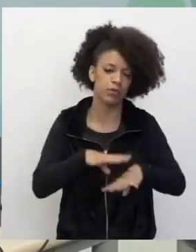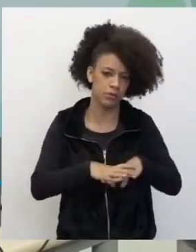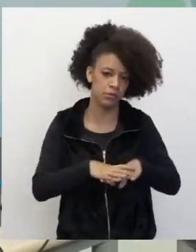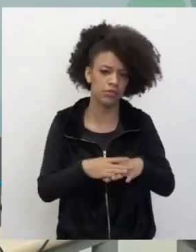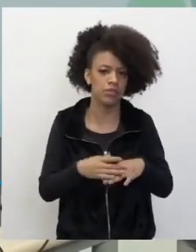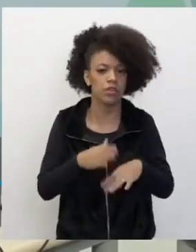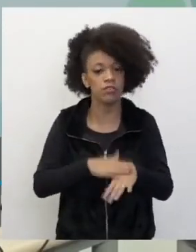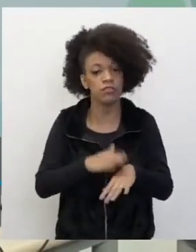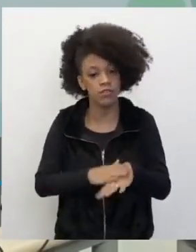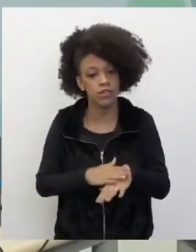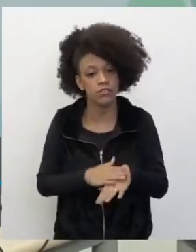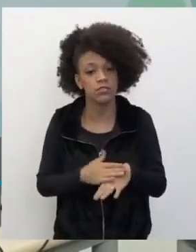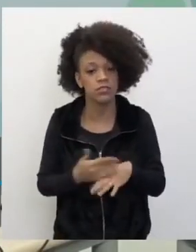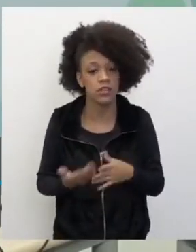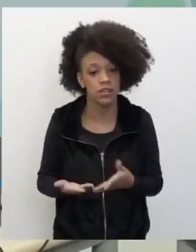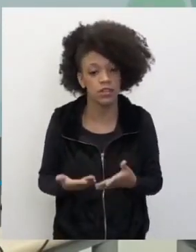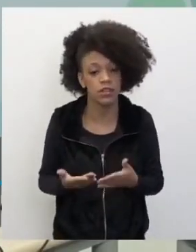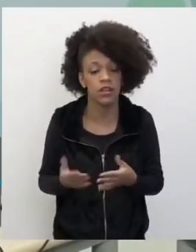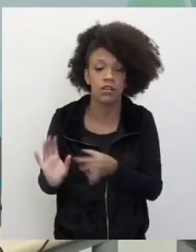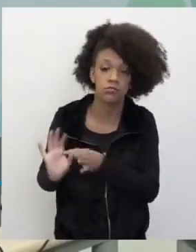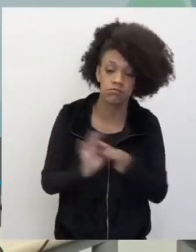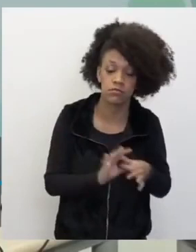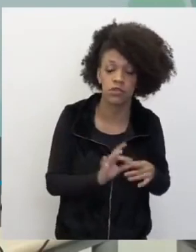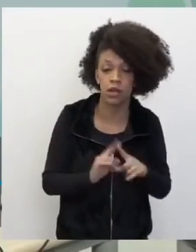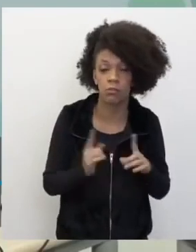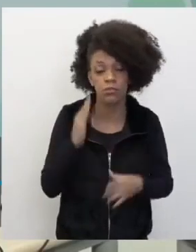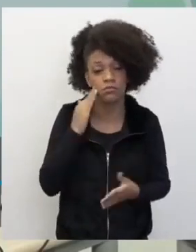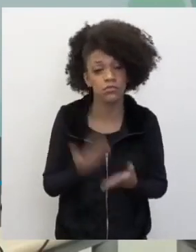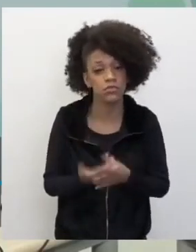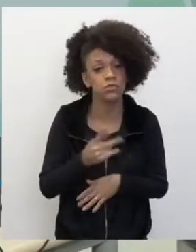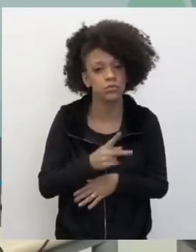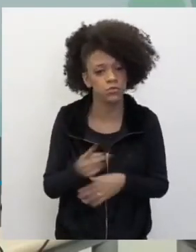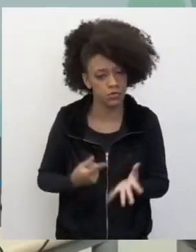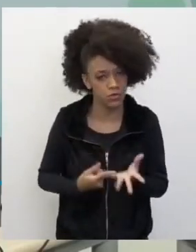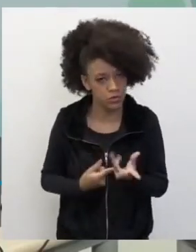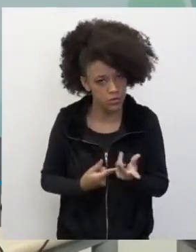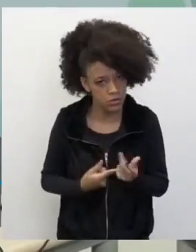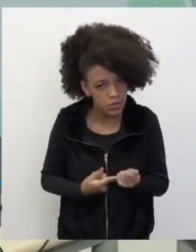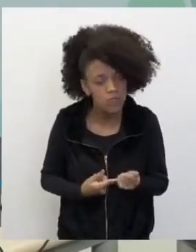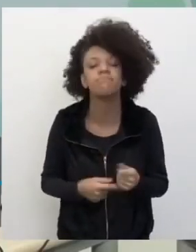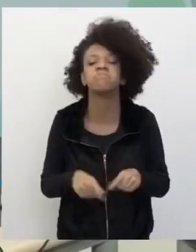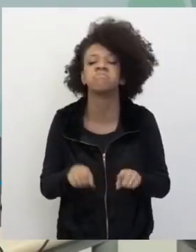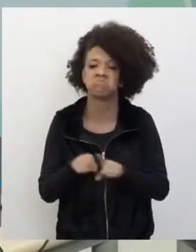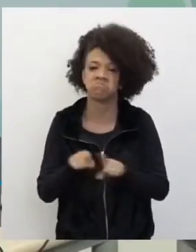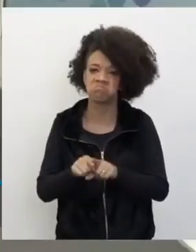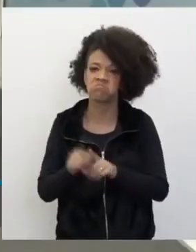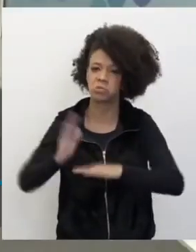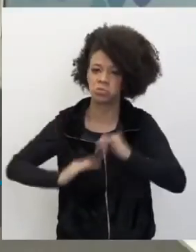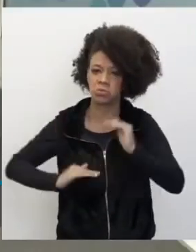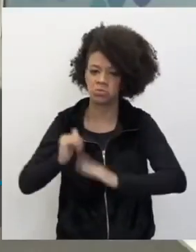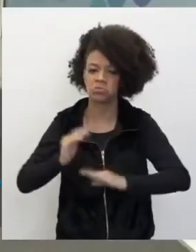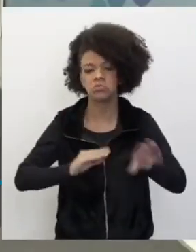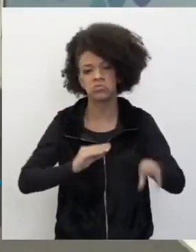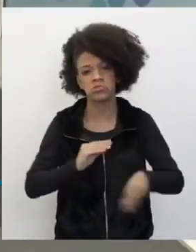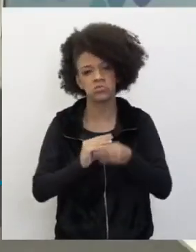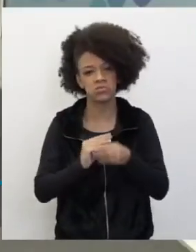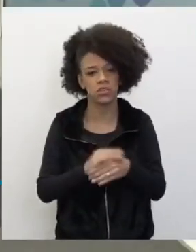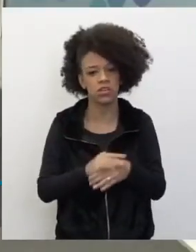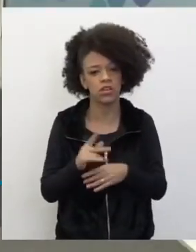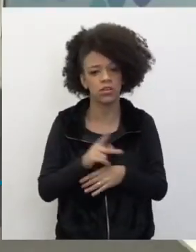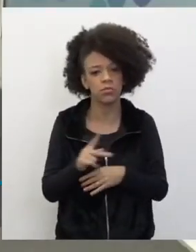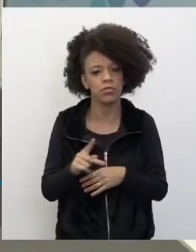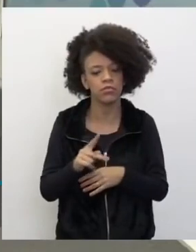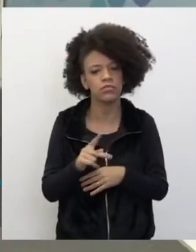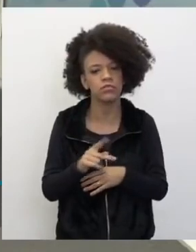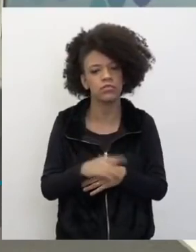faço muitas dessa relação. Mas acredito que os professores de arte trabalhem muito isso, né, Fê? Sim, a professora está contando aqui uma coisa